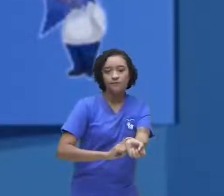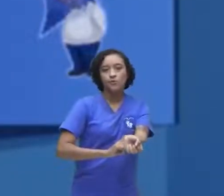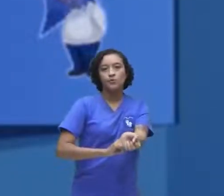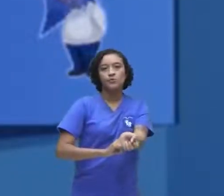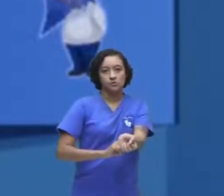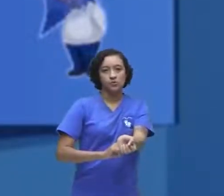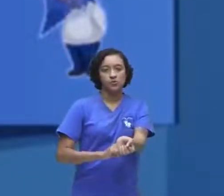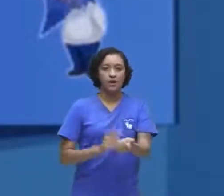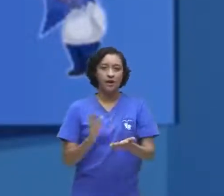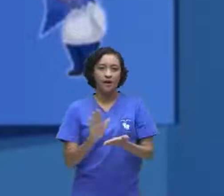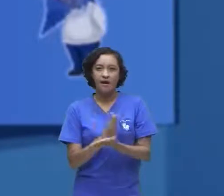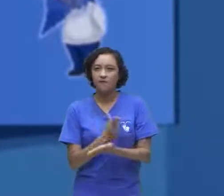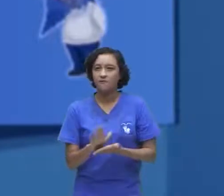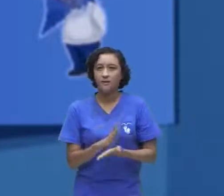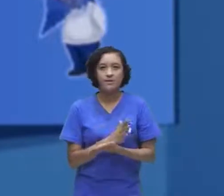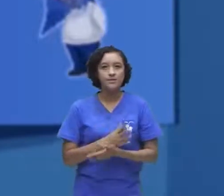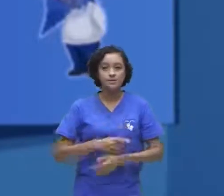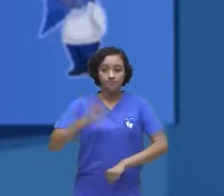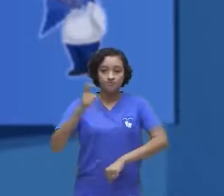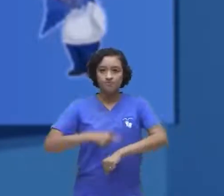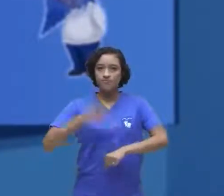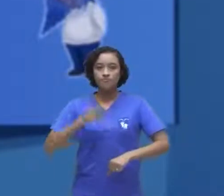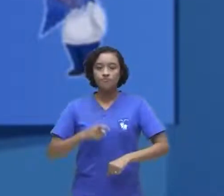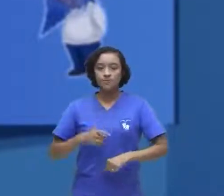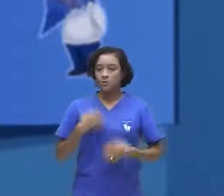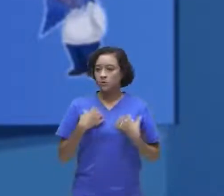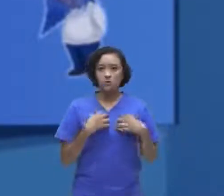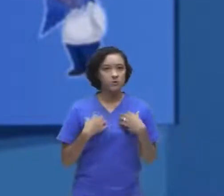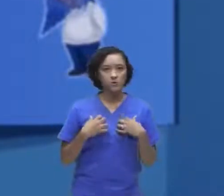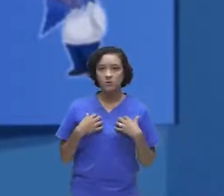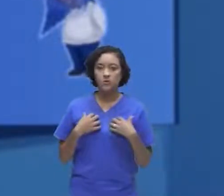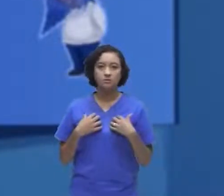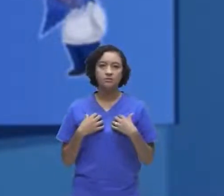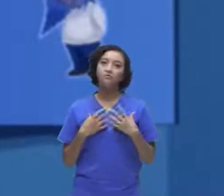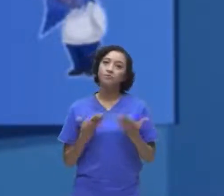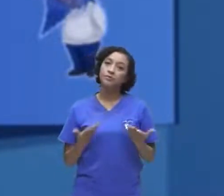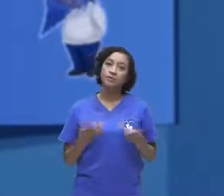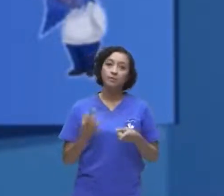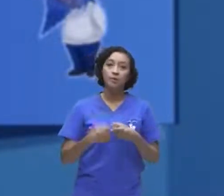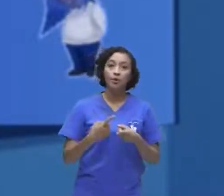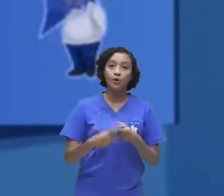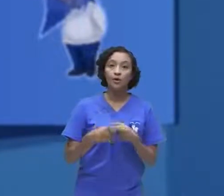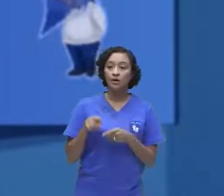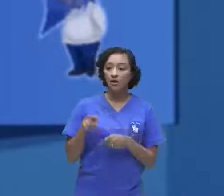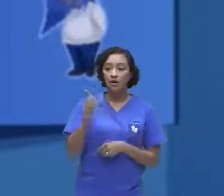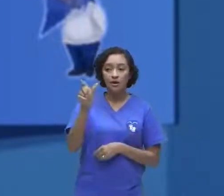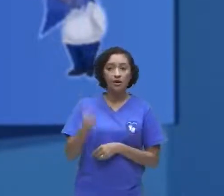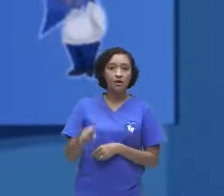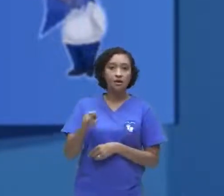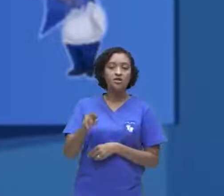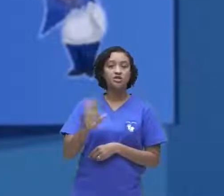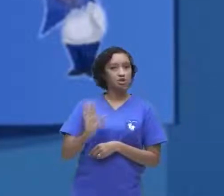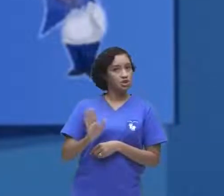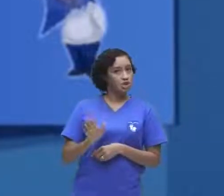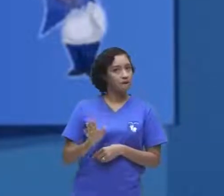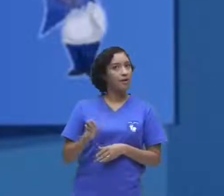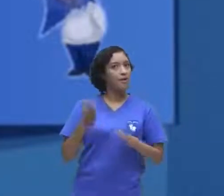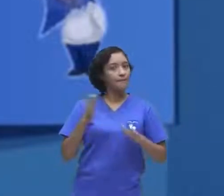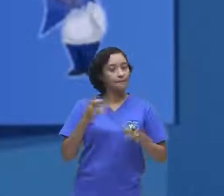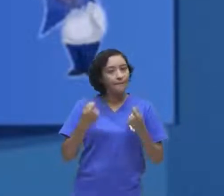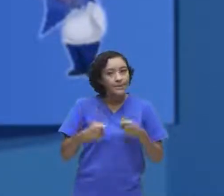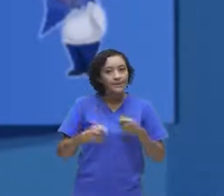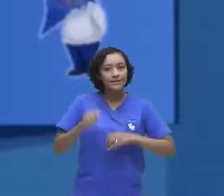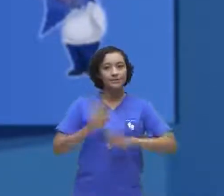por impulso. Então, é um comportamento, às vezes, que a pessoa já está apresentando um quadro de atenção de ali, né? atenção, Tem que ter um que